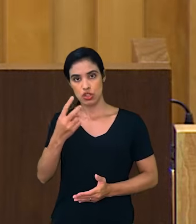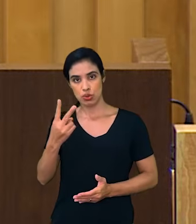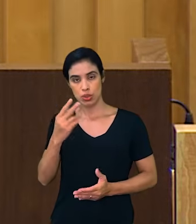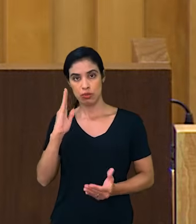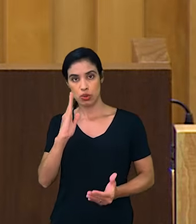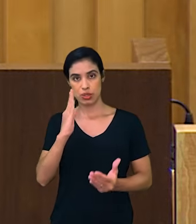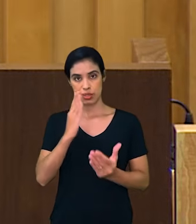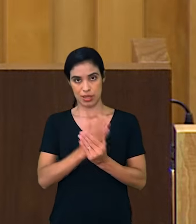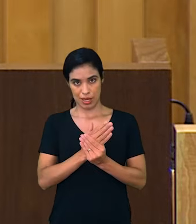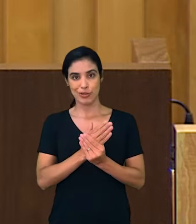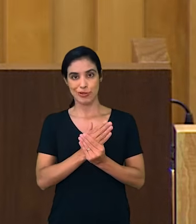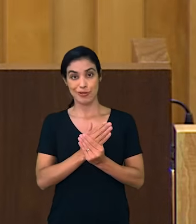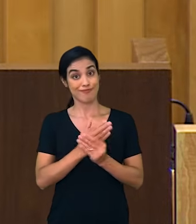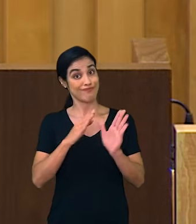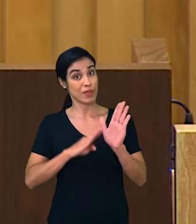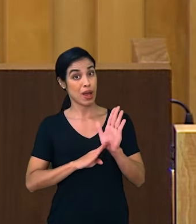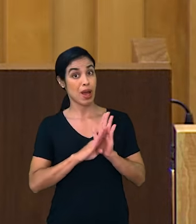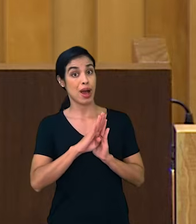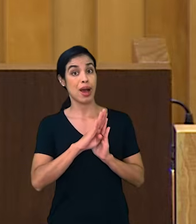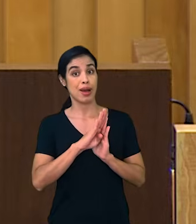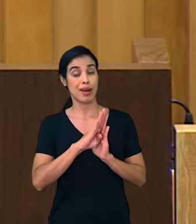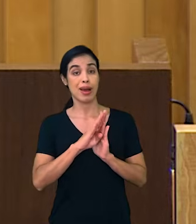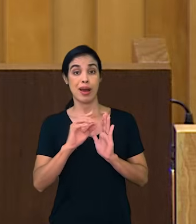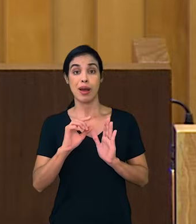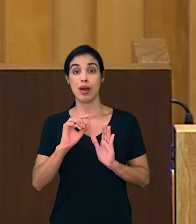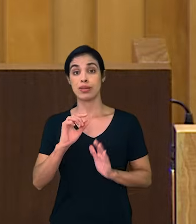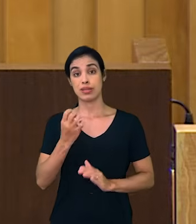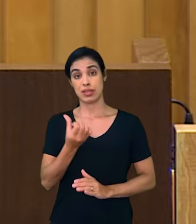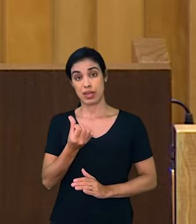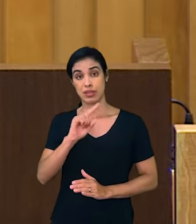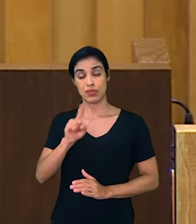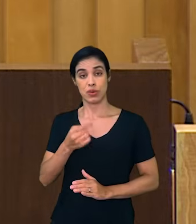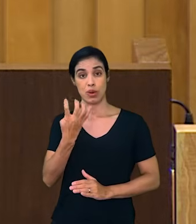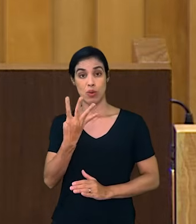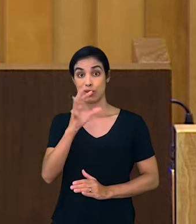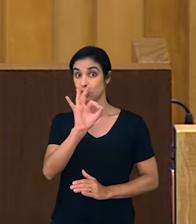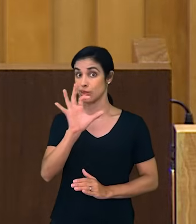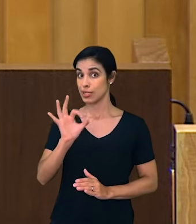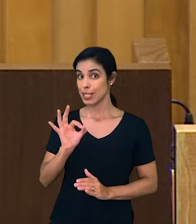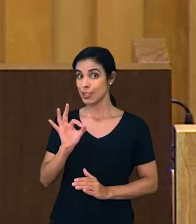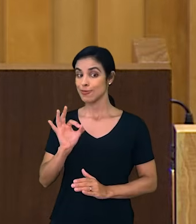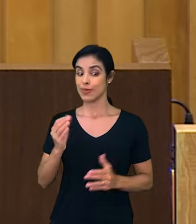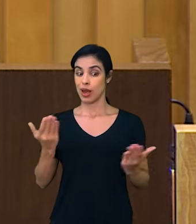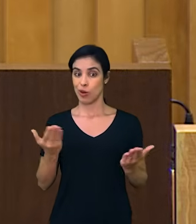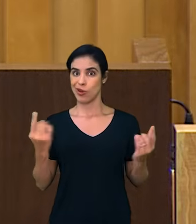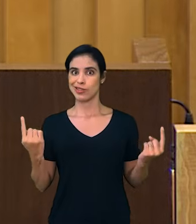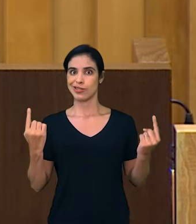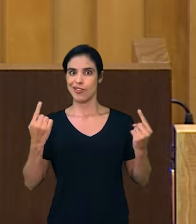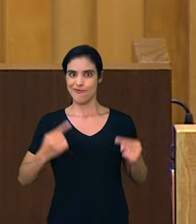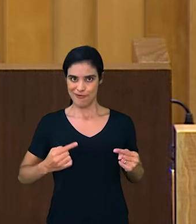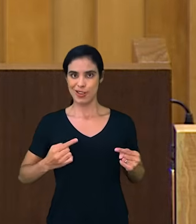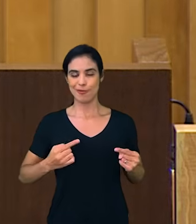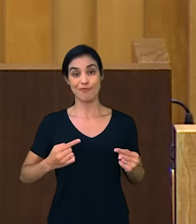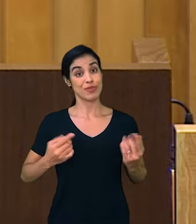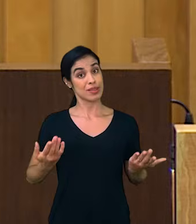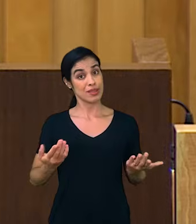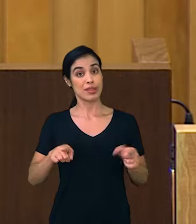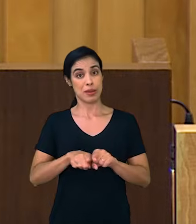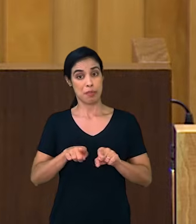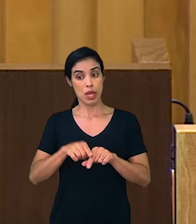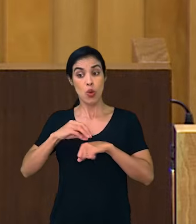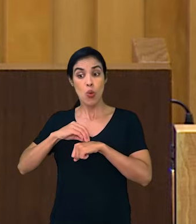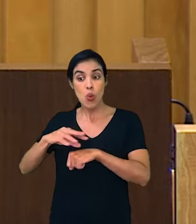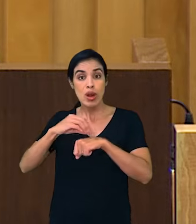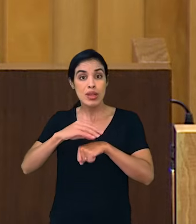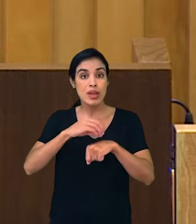660.722 processos, com crescimento de 6,4%, dado que nos impõe desafios relevantes e orienta as